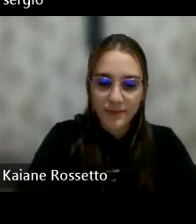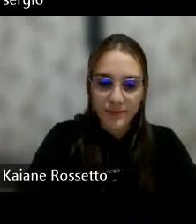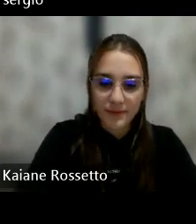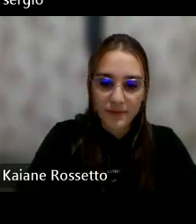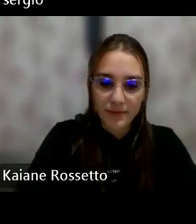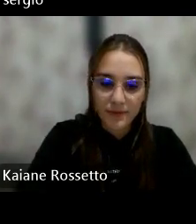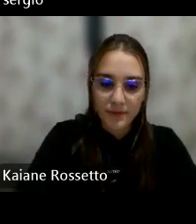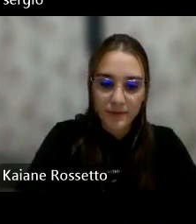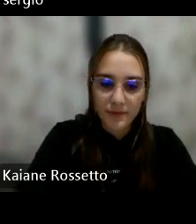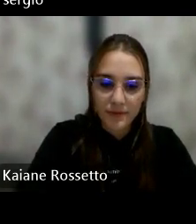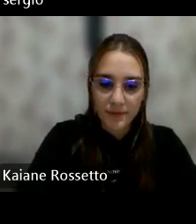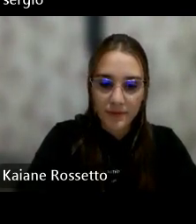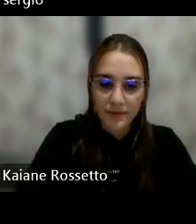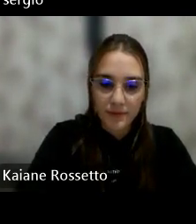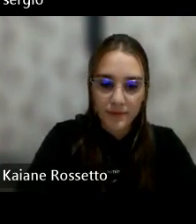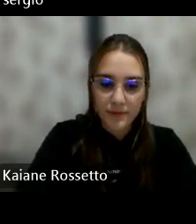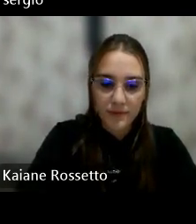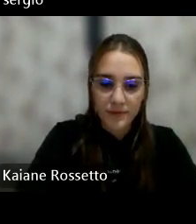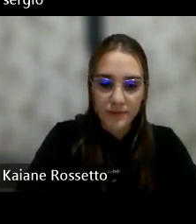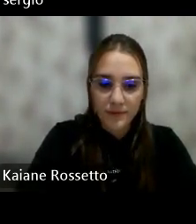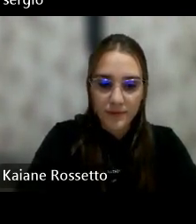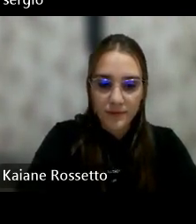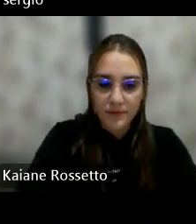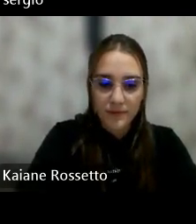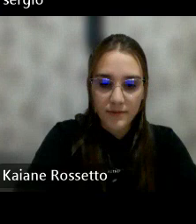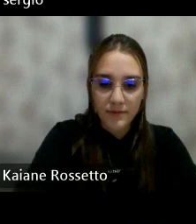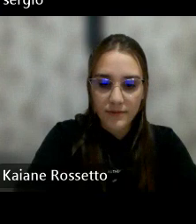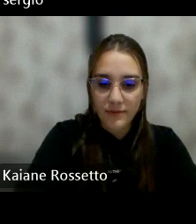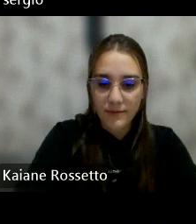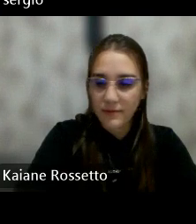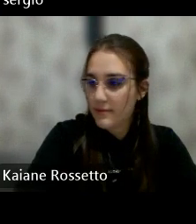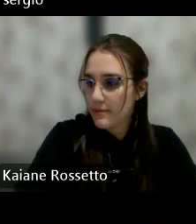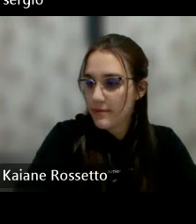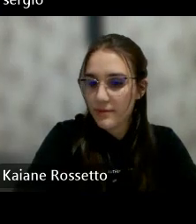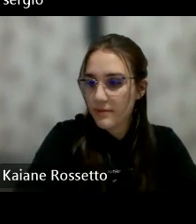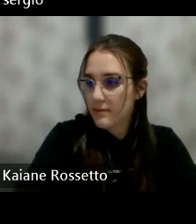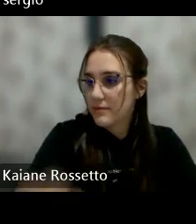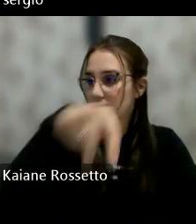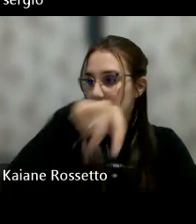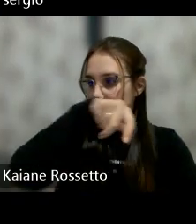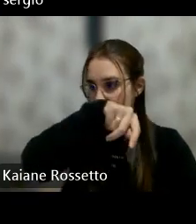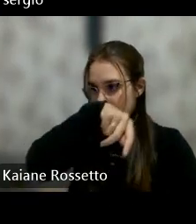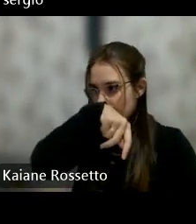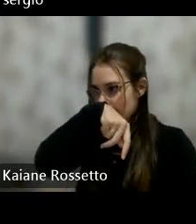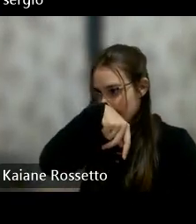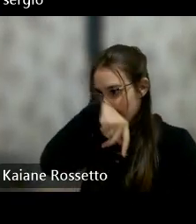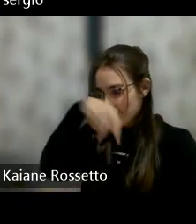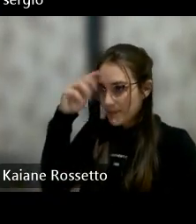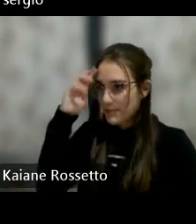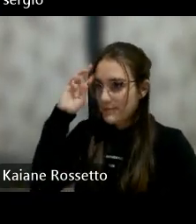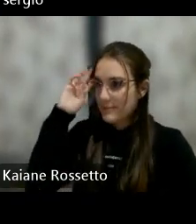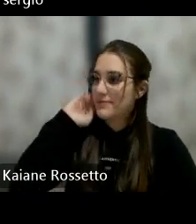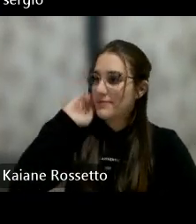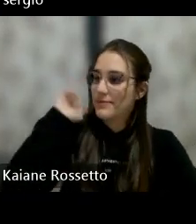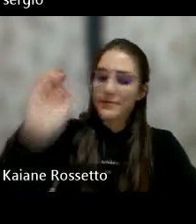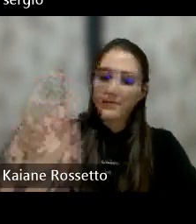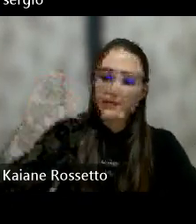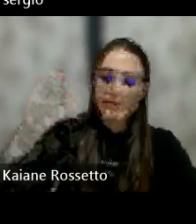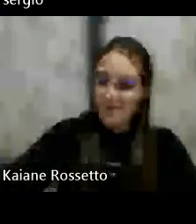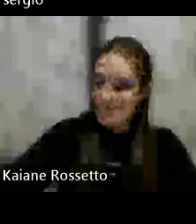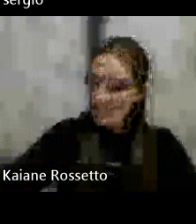fui eu, né? Então, antes de eu ir para qualquer local, eu gosto sempre de me inteirar na íntegra do